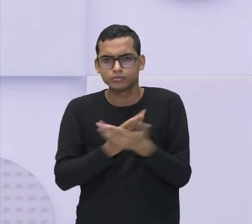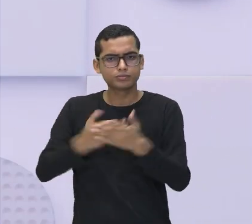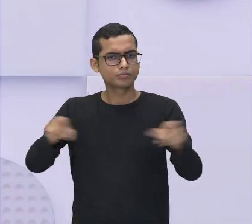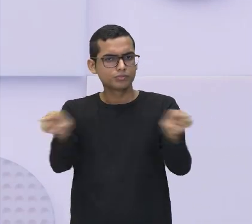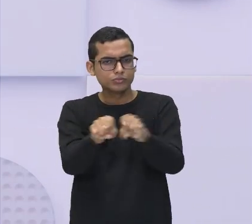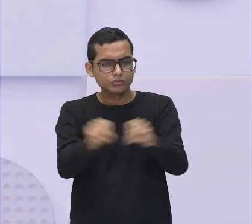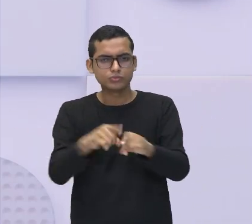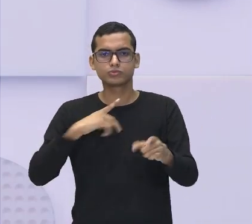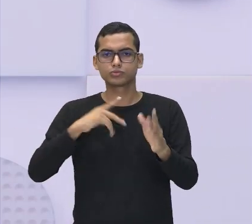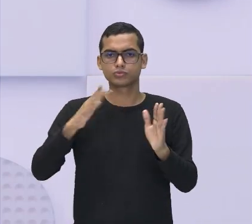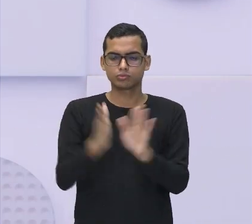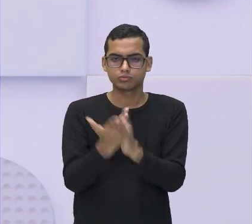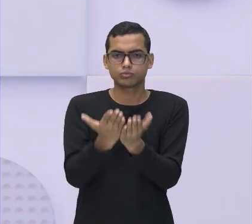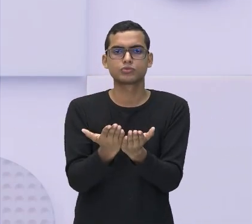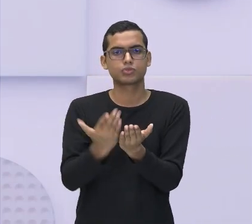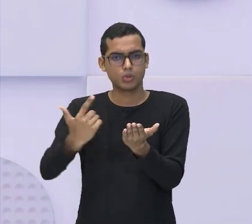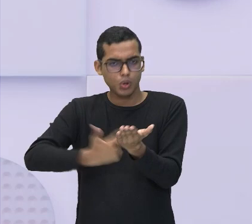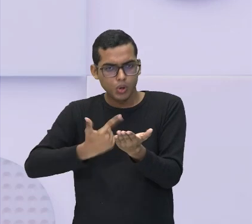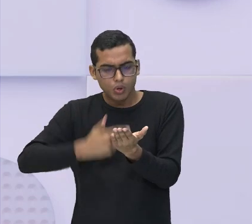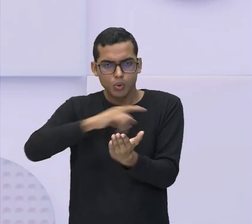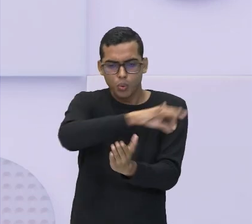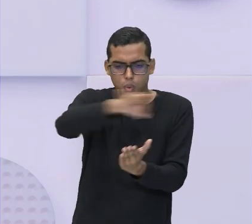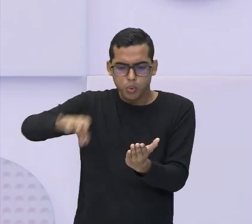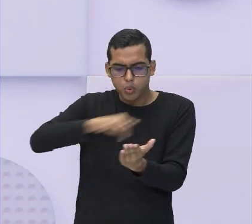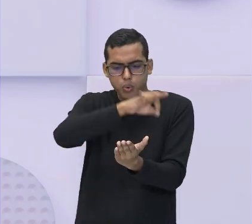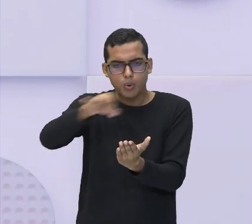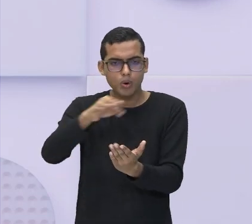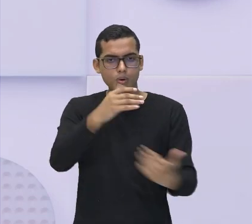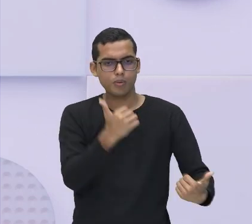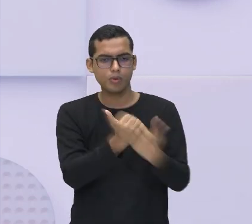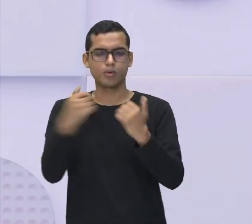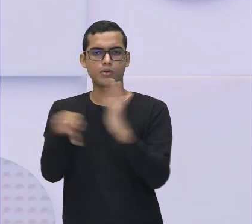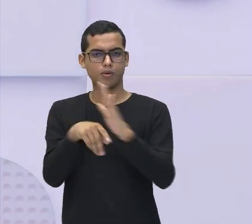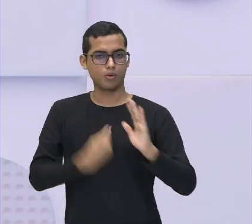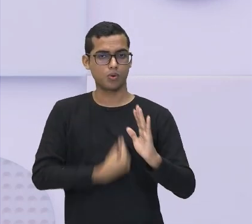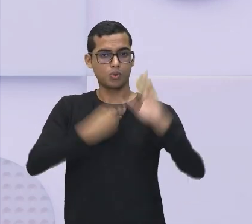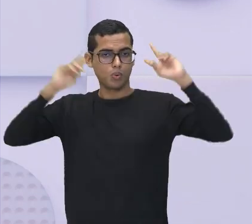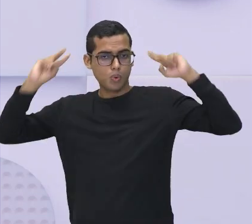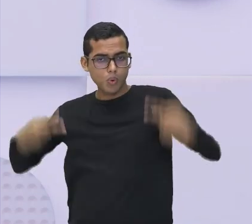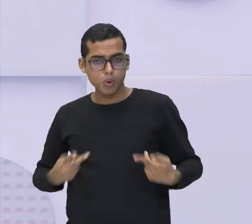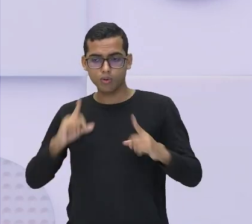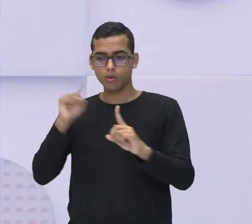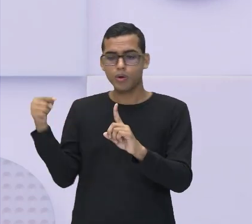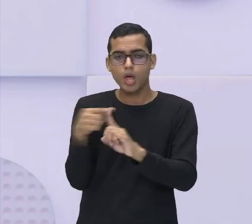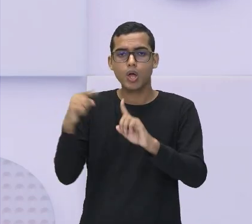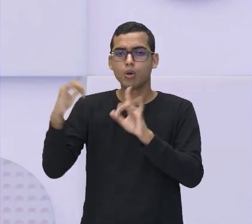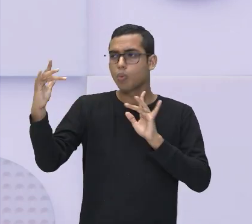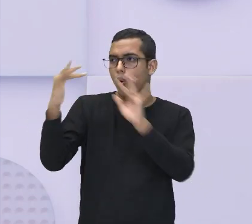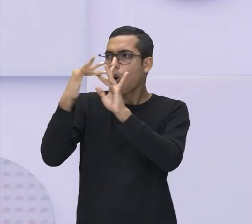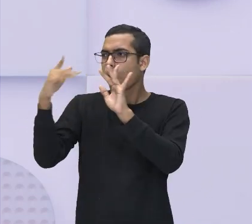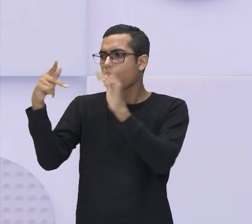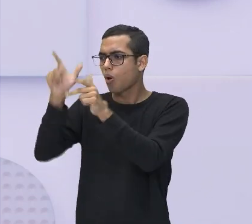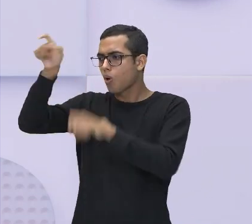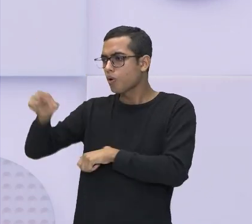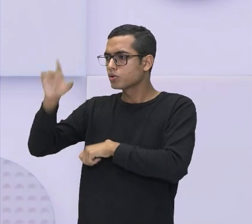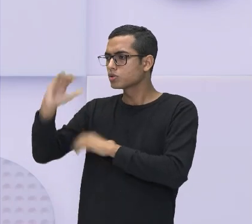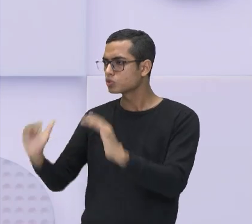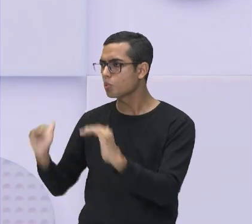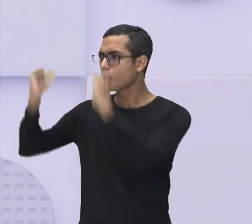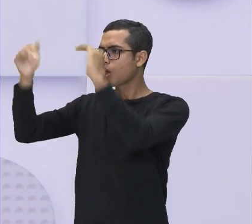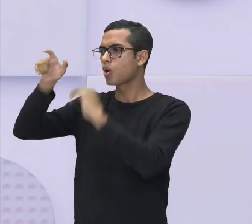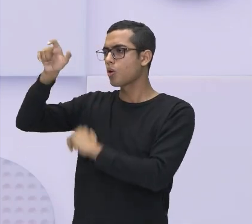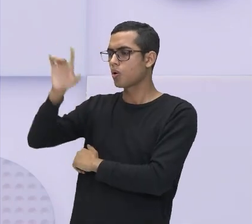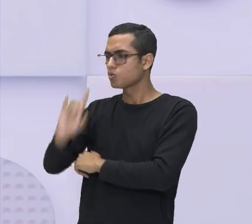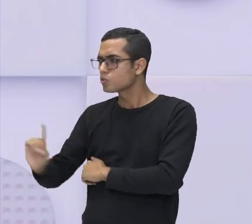escritos sagrados para a existência humana têm essa dimensão de nos conectar com o divino, de nos conectar com o